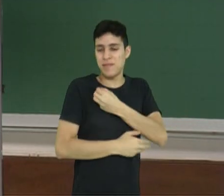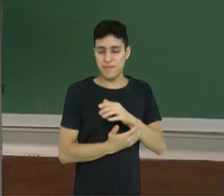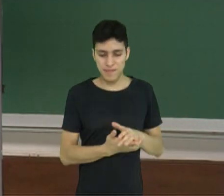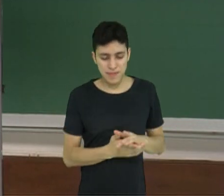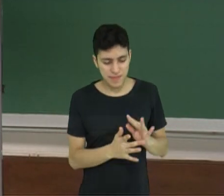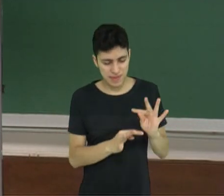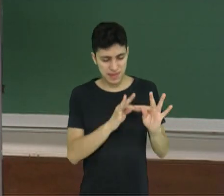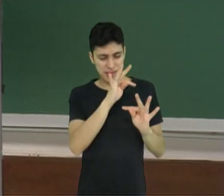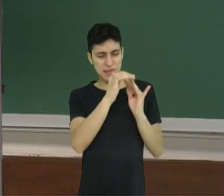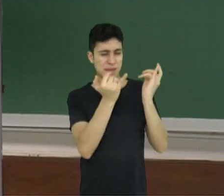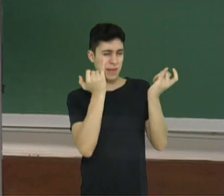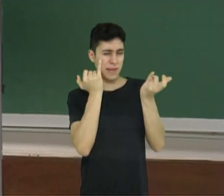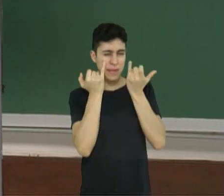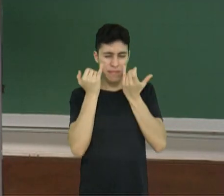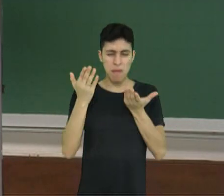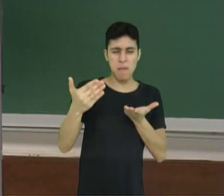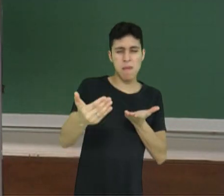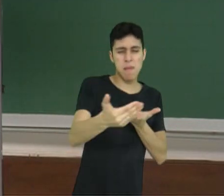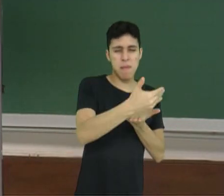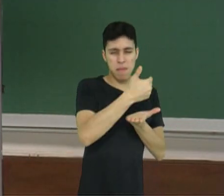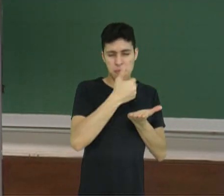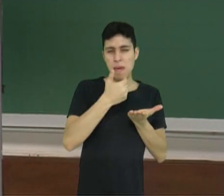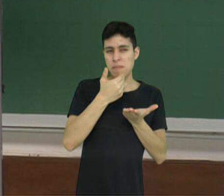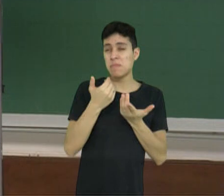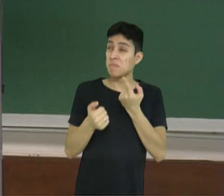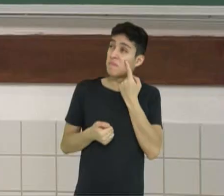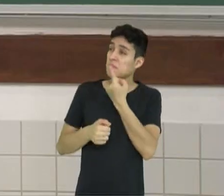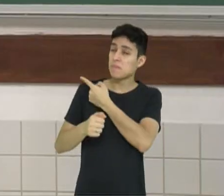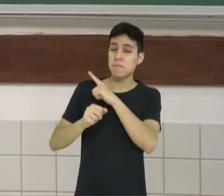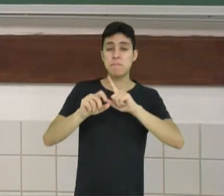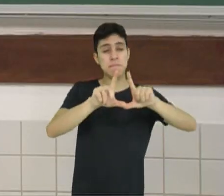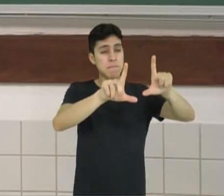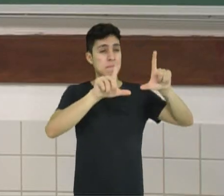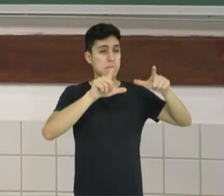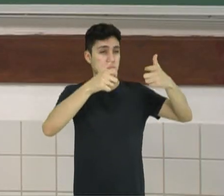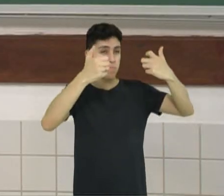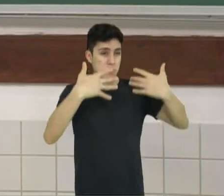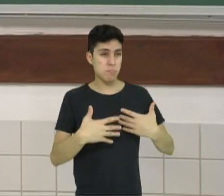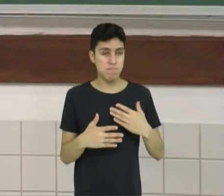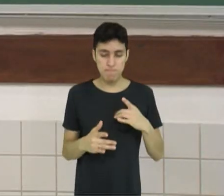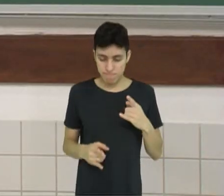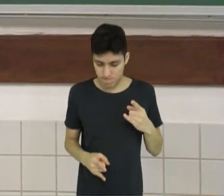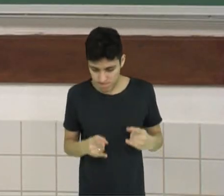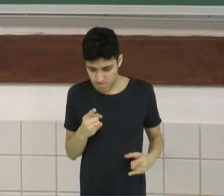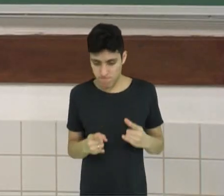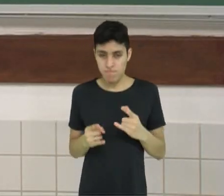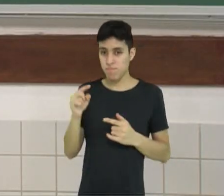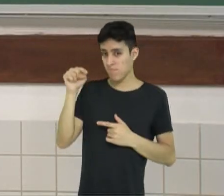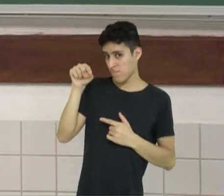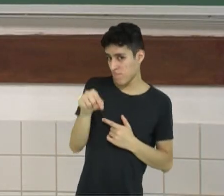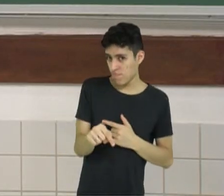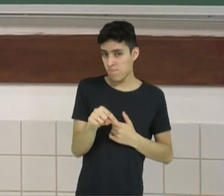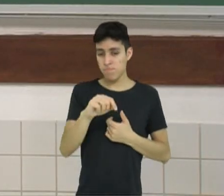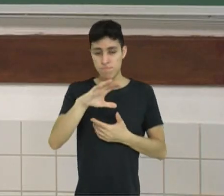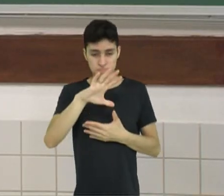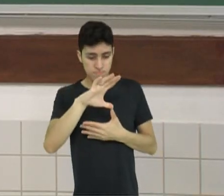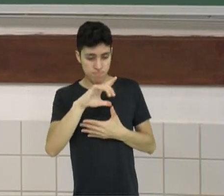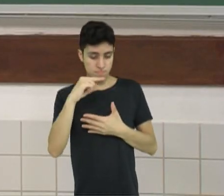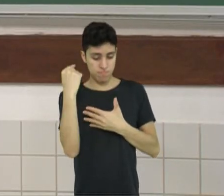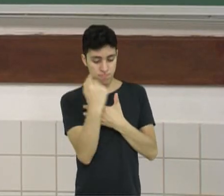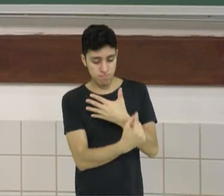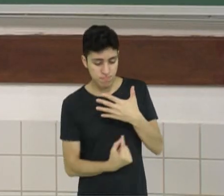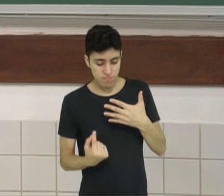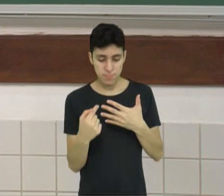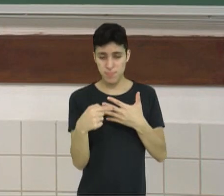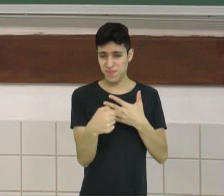entre outras. Temos aí uma imagem de um robô já se movimentando, né? Aqui no nosso continente a gente leva um tempo para